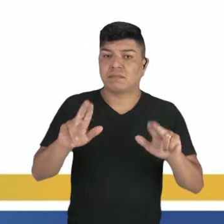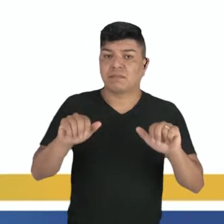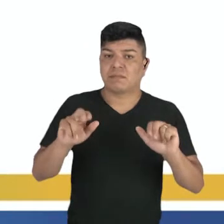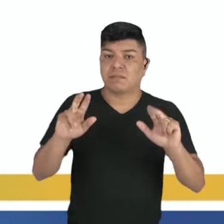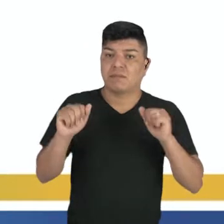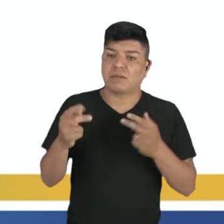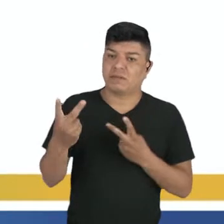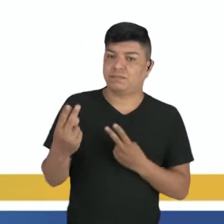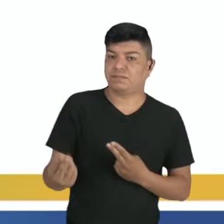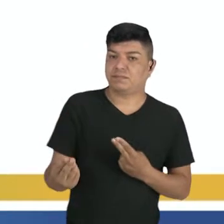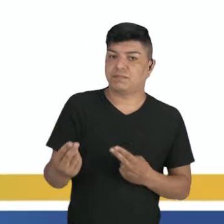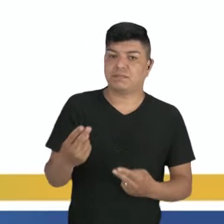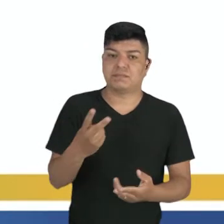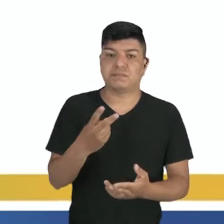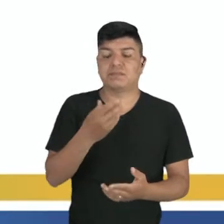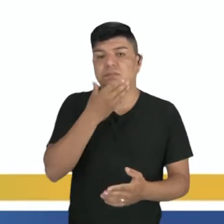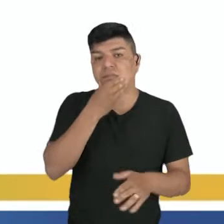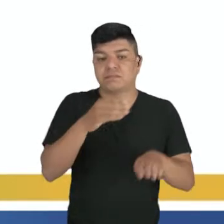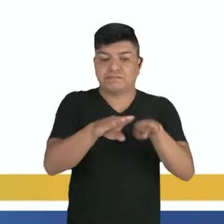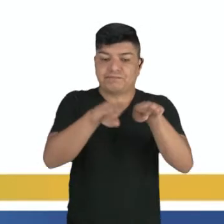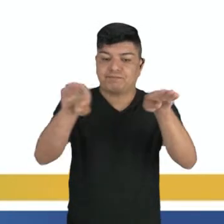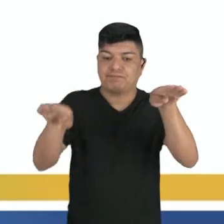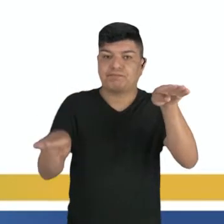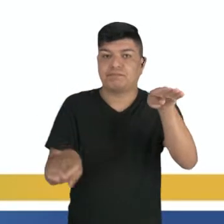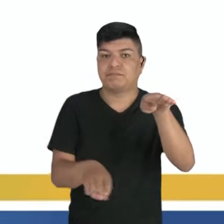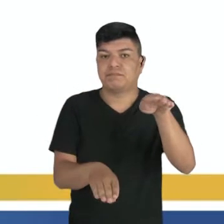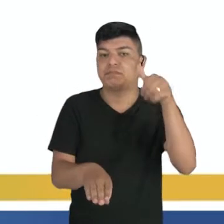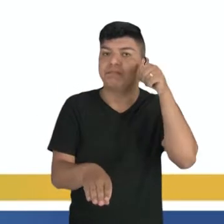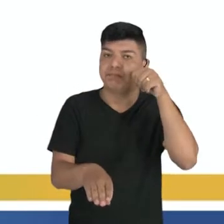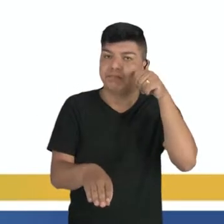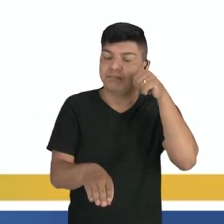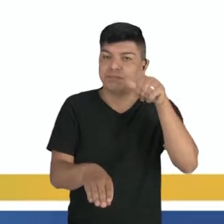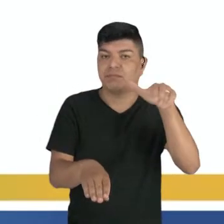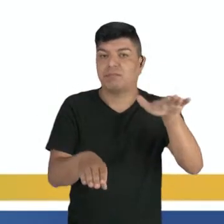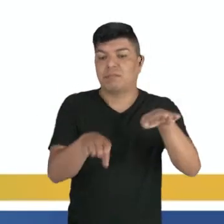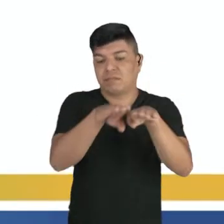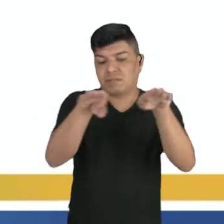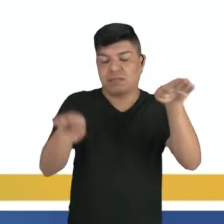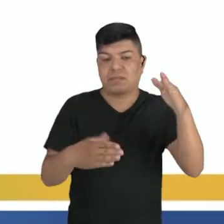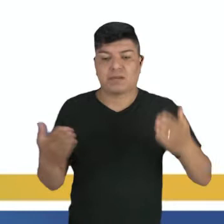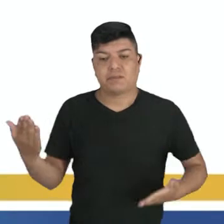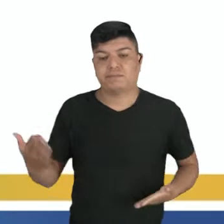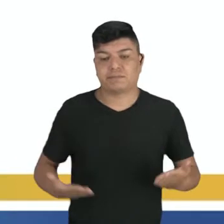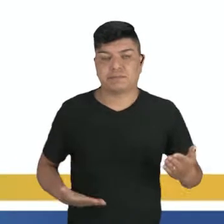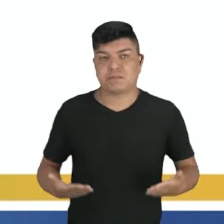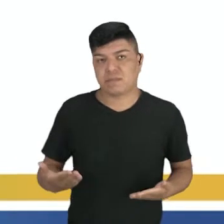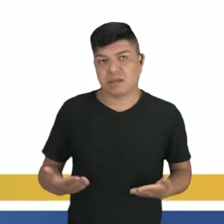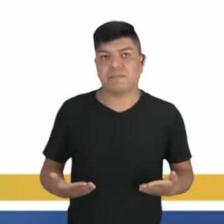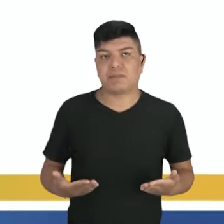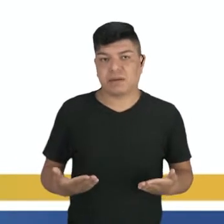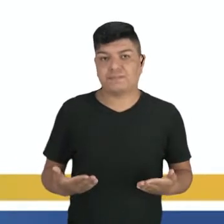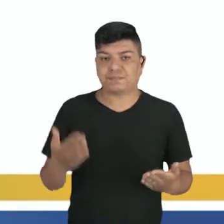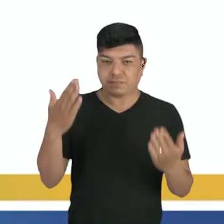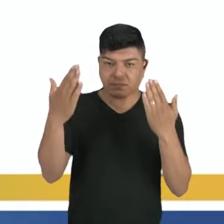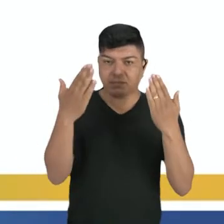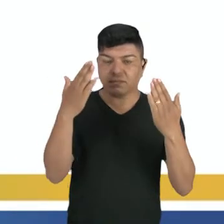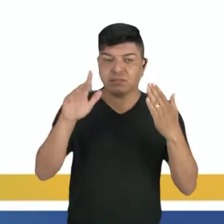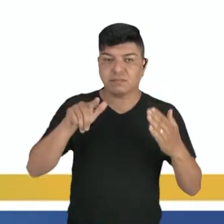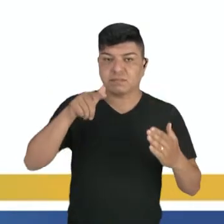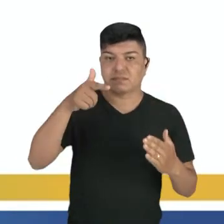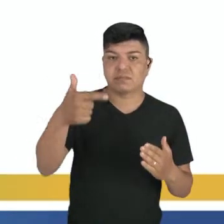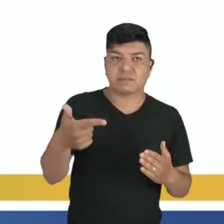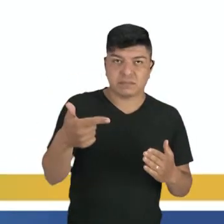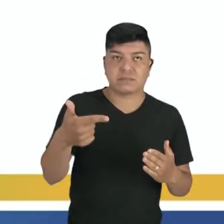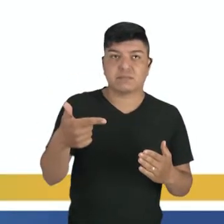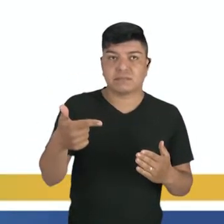correspondido e o homem sempre é inferior à mulher, como um vassalo, ou seja, servo ali do feudal, né? Em relação ao seu